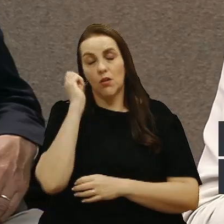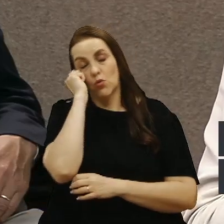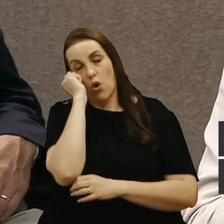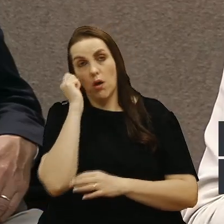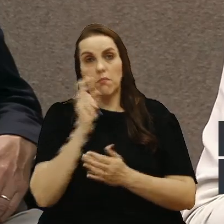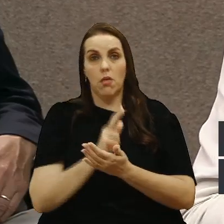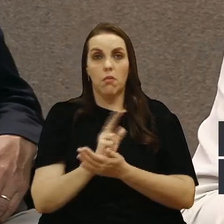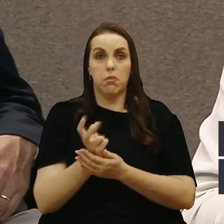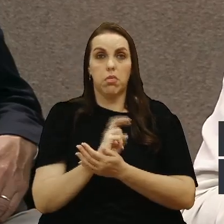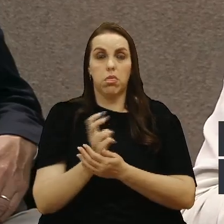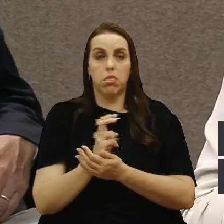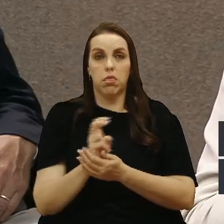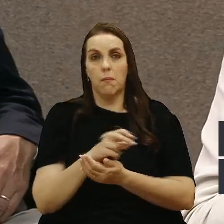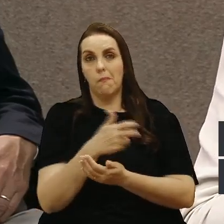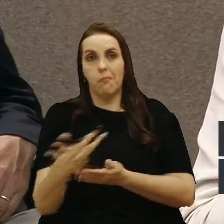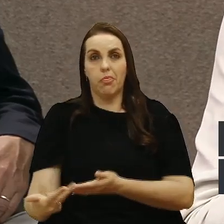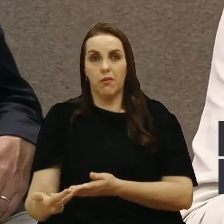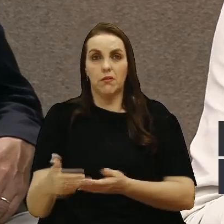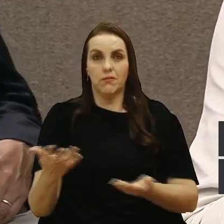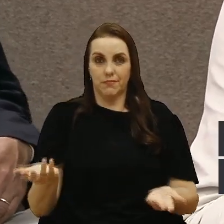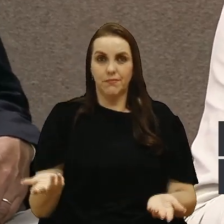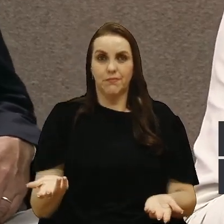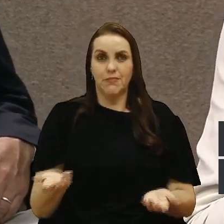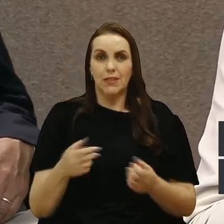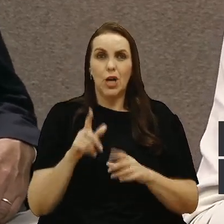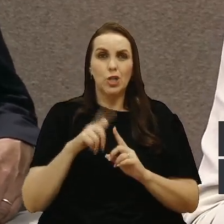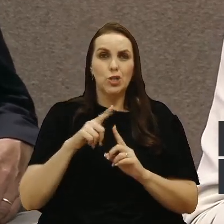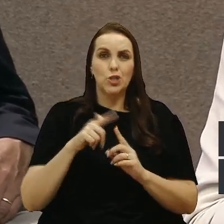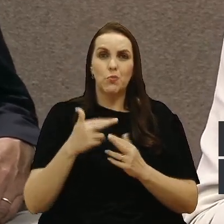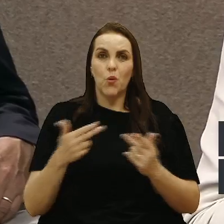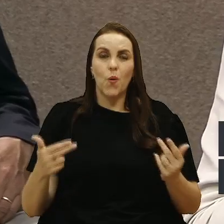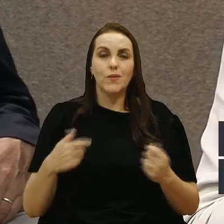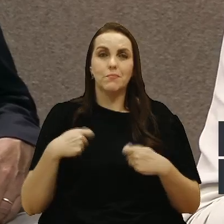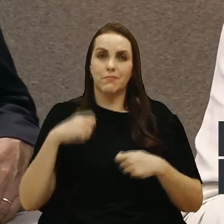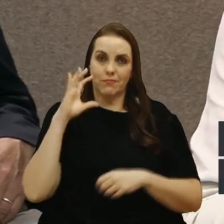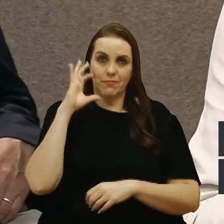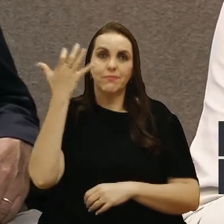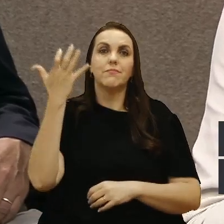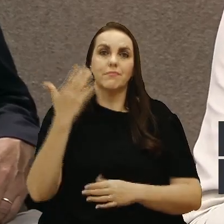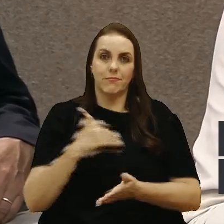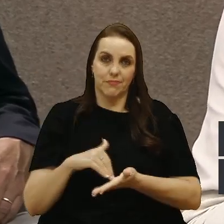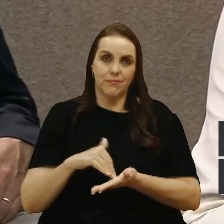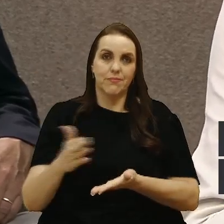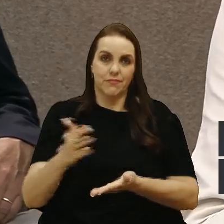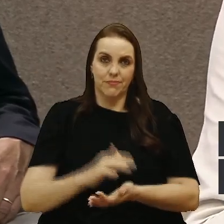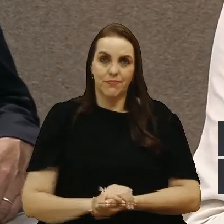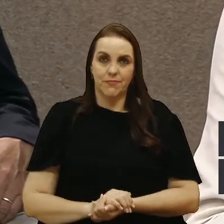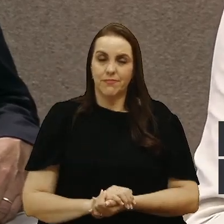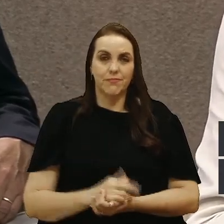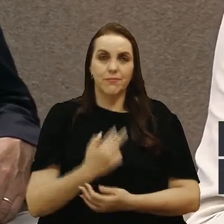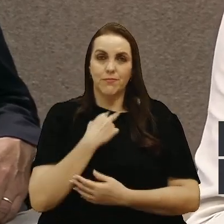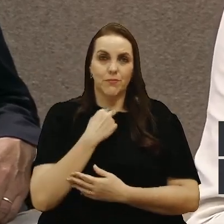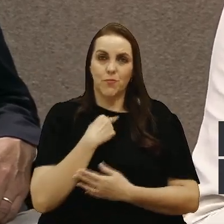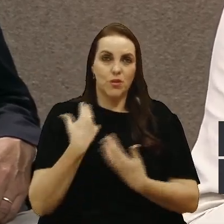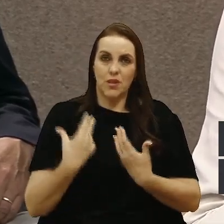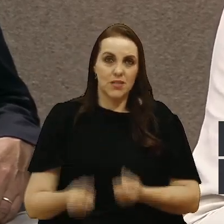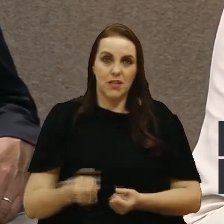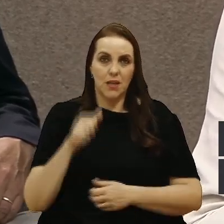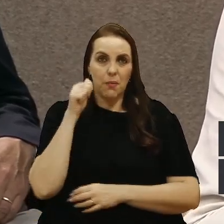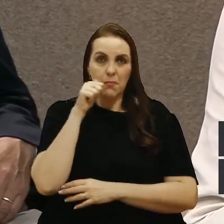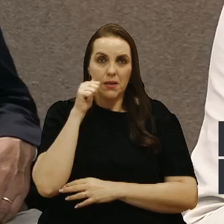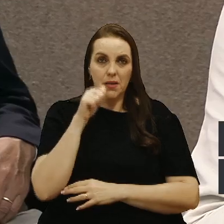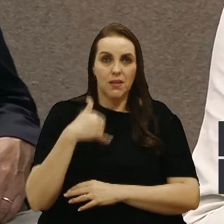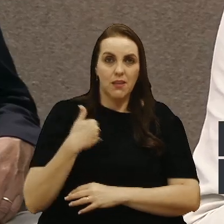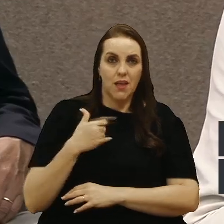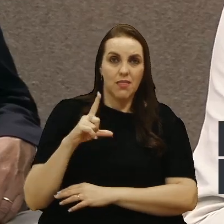caindo nos bancos dos ônibus. Então, esse tipo de coisa a gente precisa resolver, secretário. Eu não posso admitir aqui meninas de 10